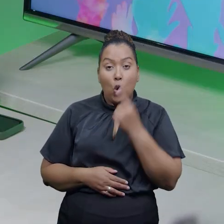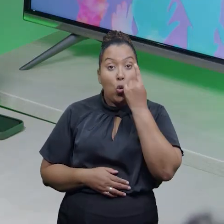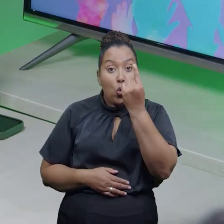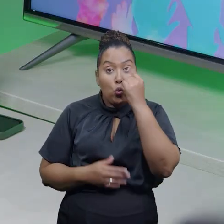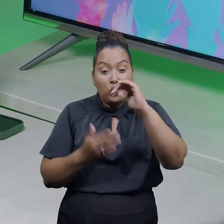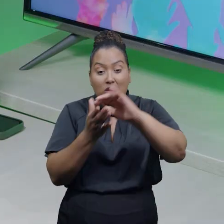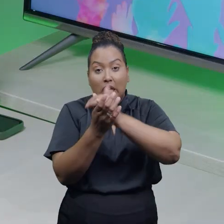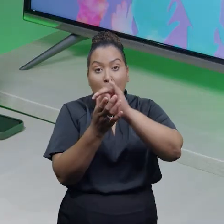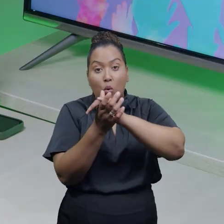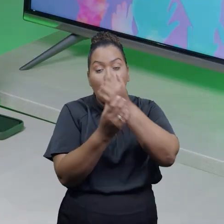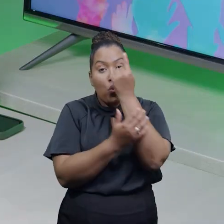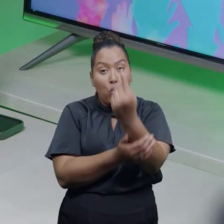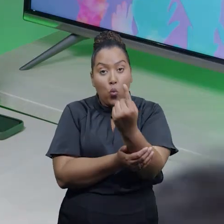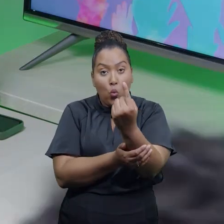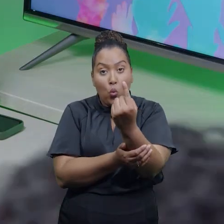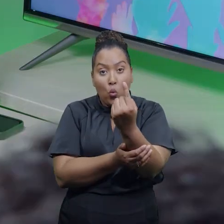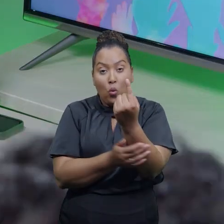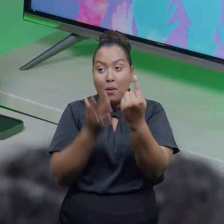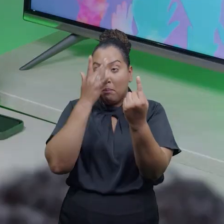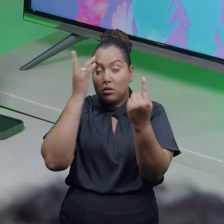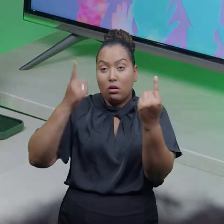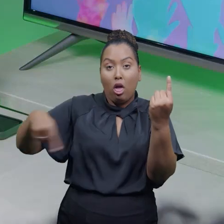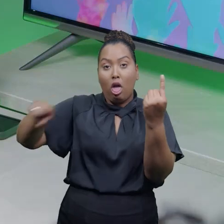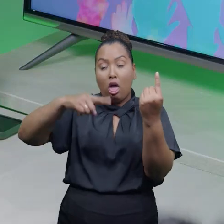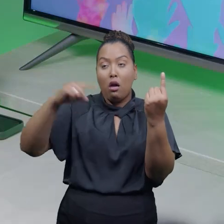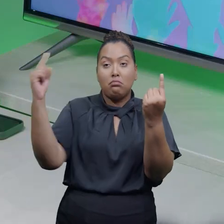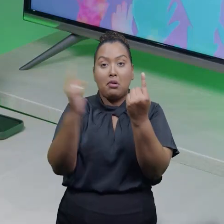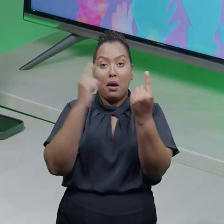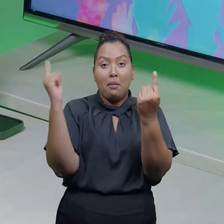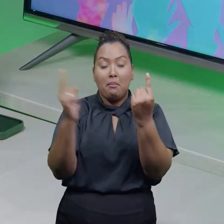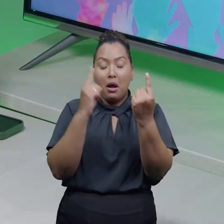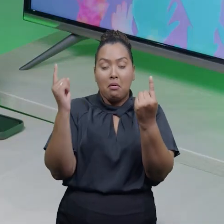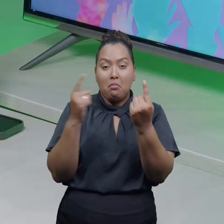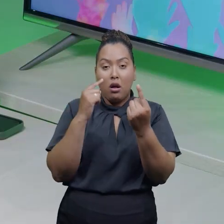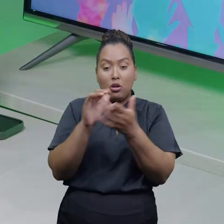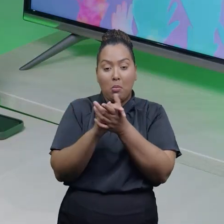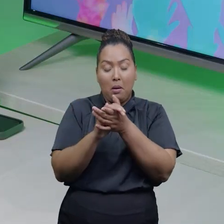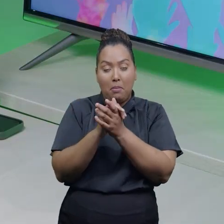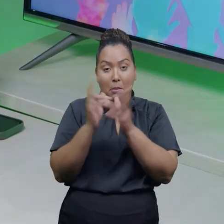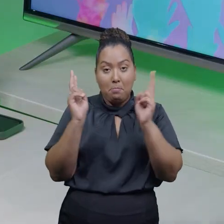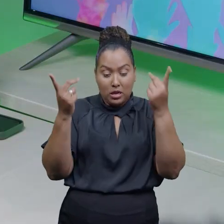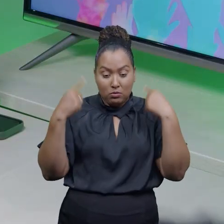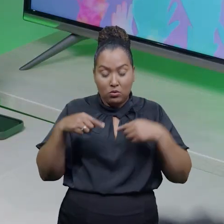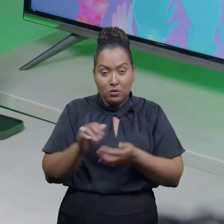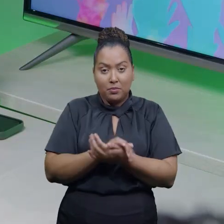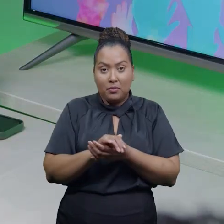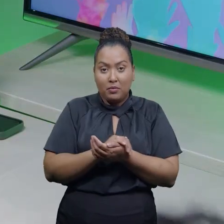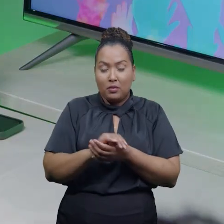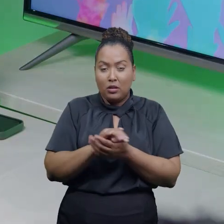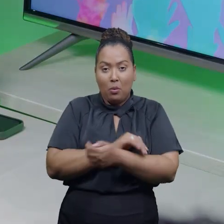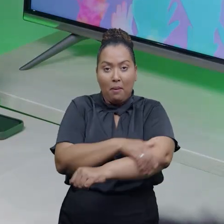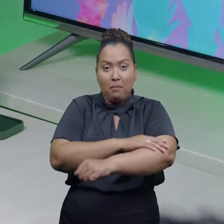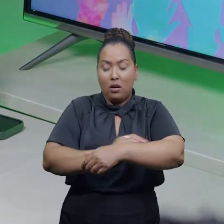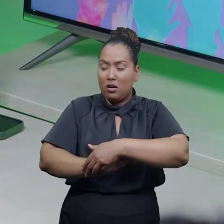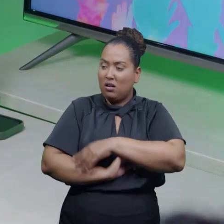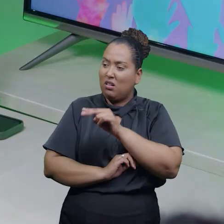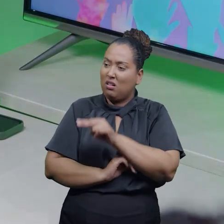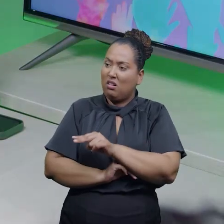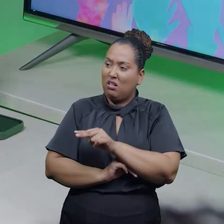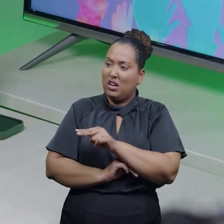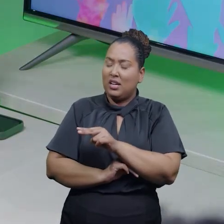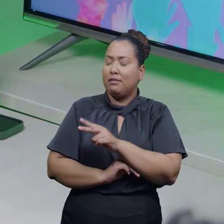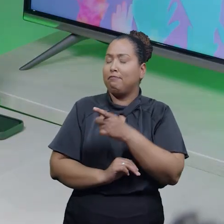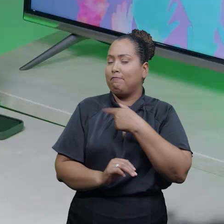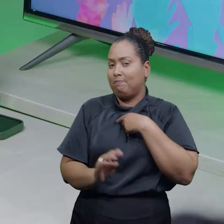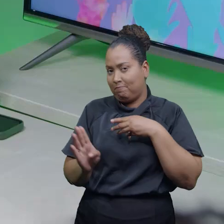com sabor. um sabonete. E aí a gente falou, não, vamos sentir aqui qual é o clima para a gente